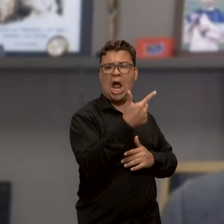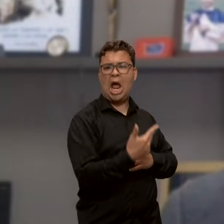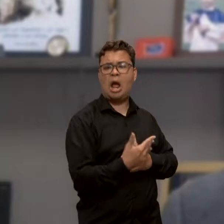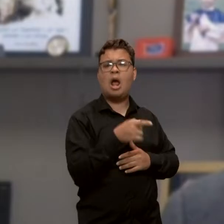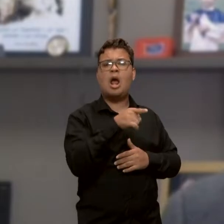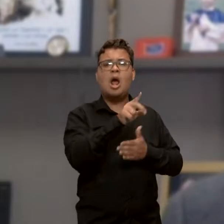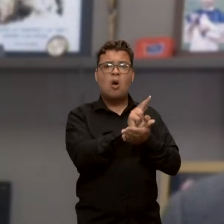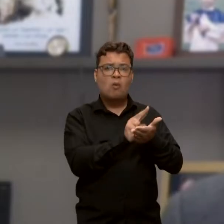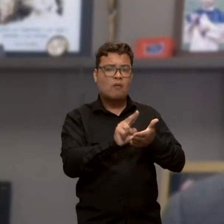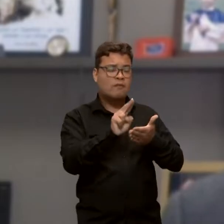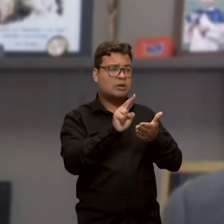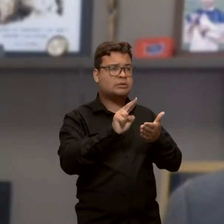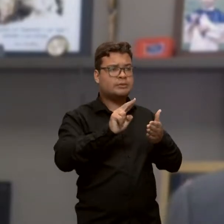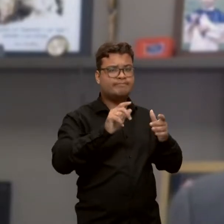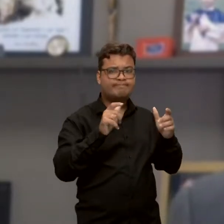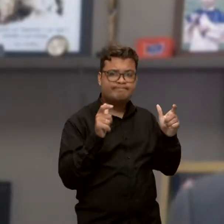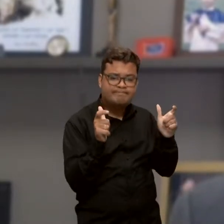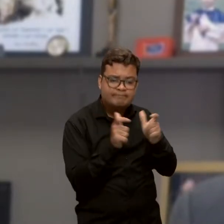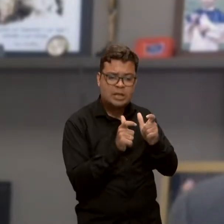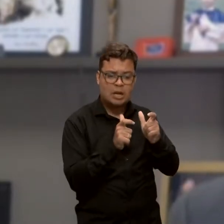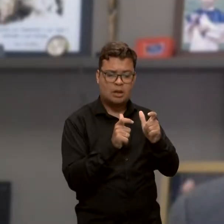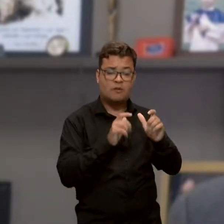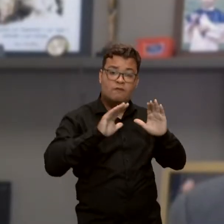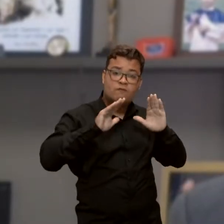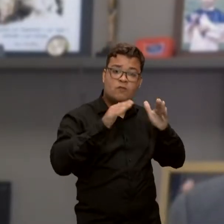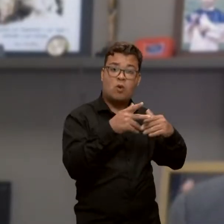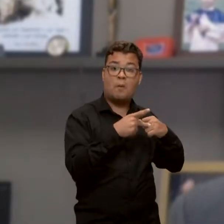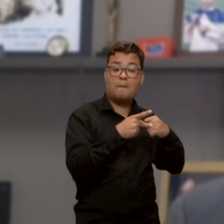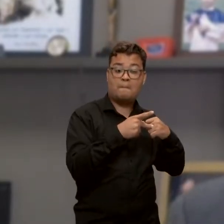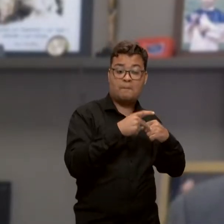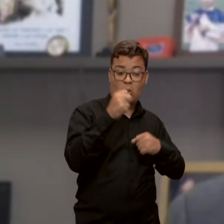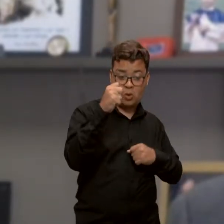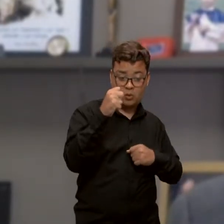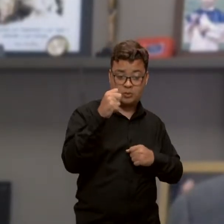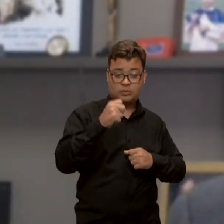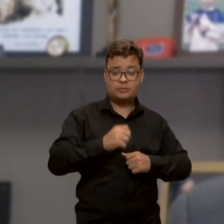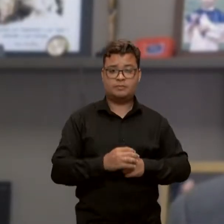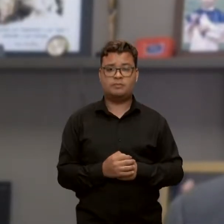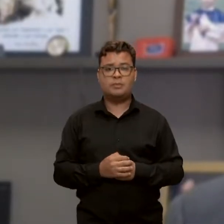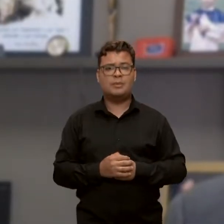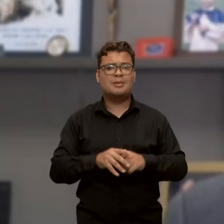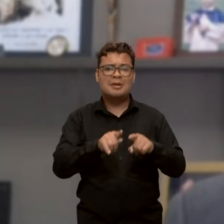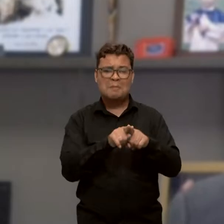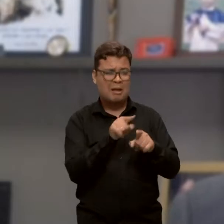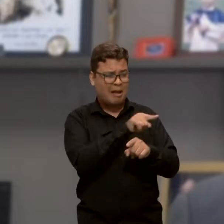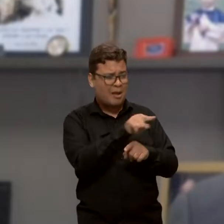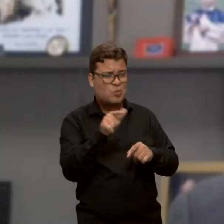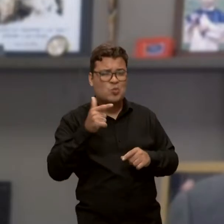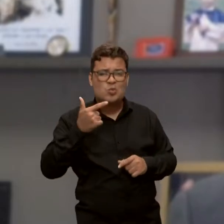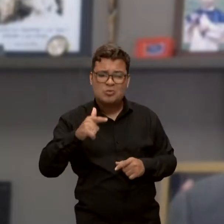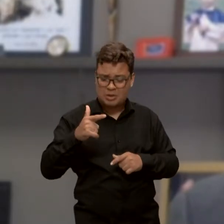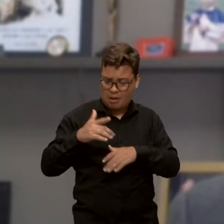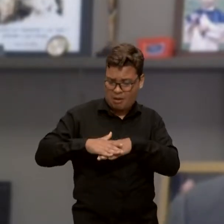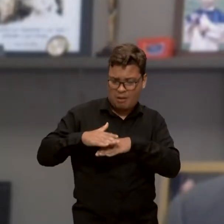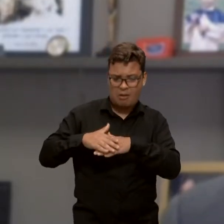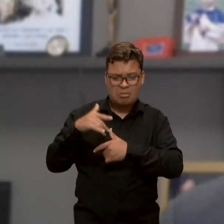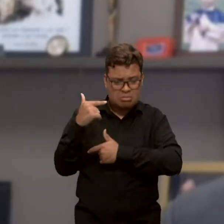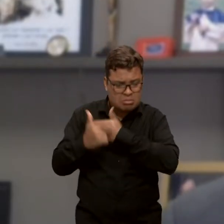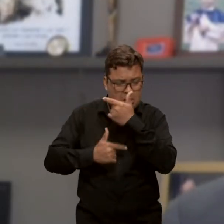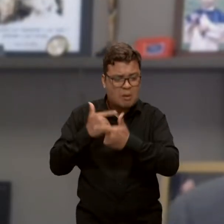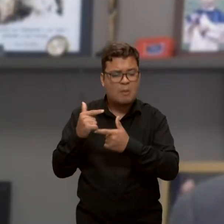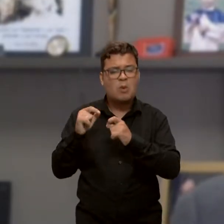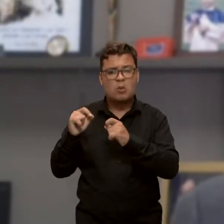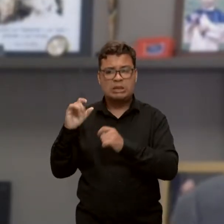para pós-graduação, não têm funções como as nossas universidades de fazer